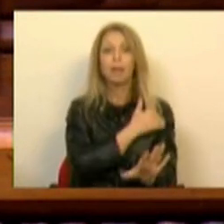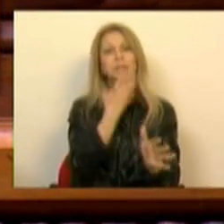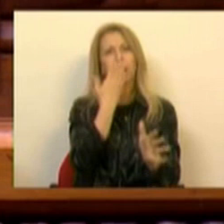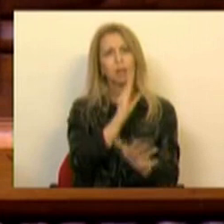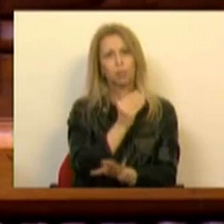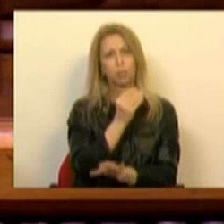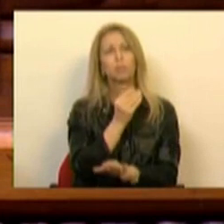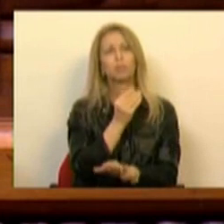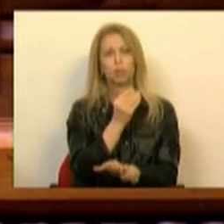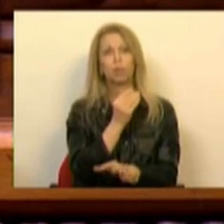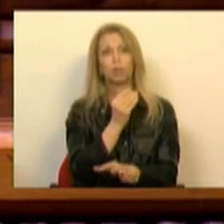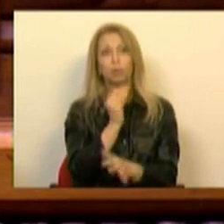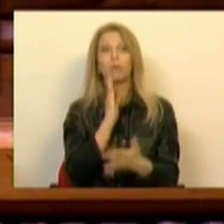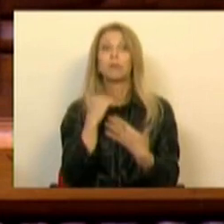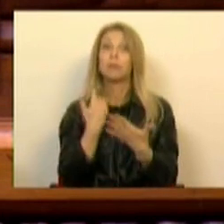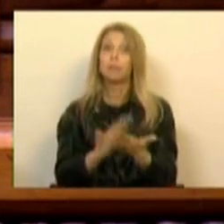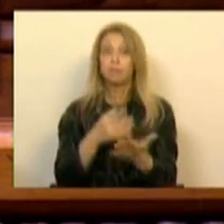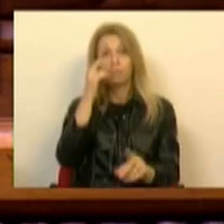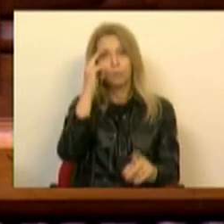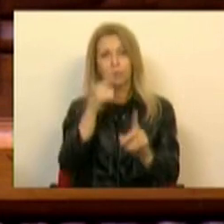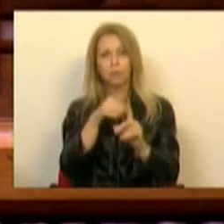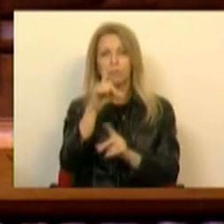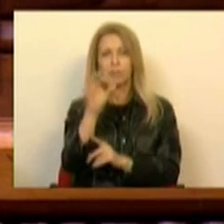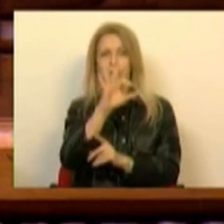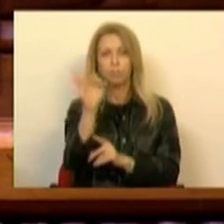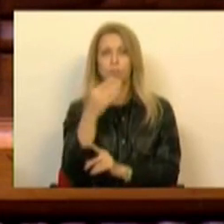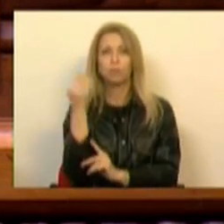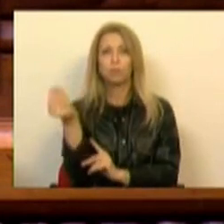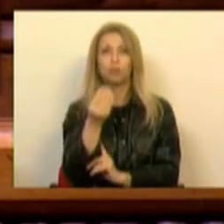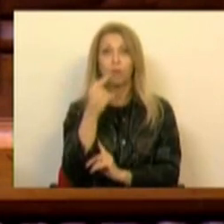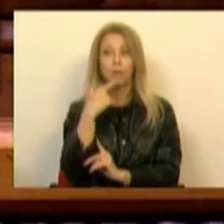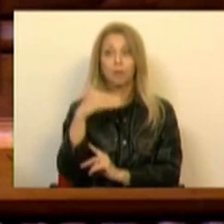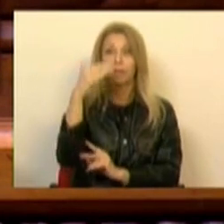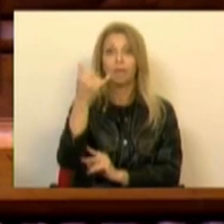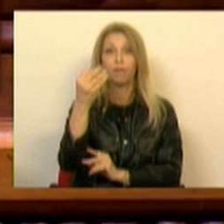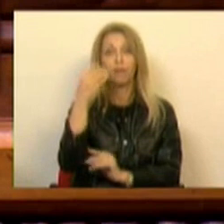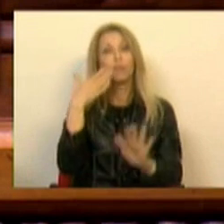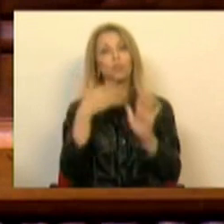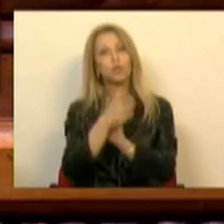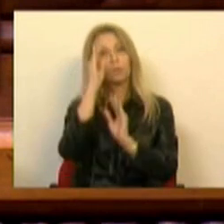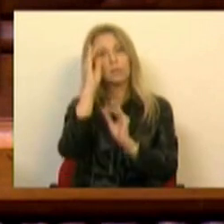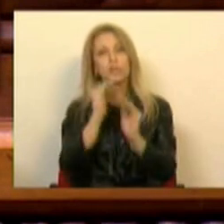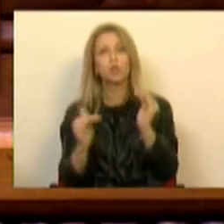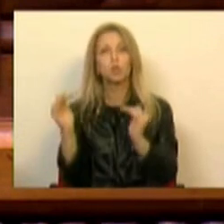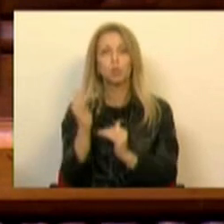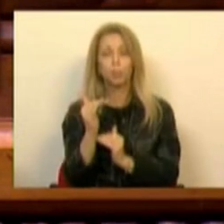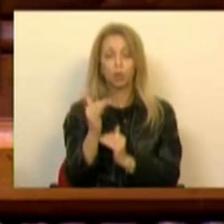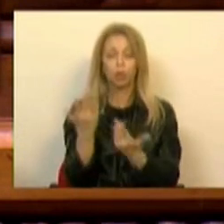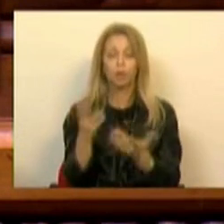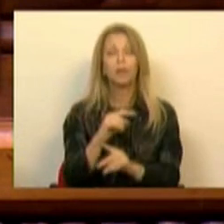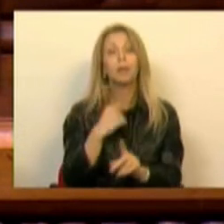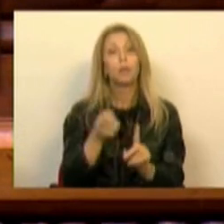que contribuirá para atingir a meta de 60% dos jovens com 20 anos a frequentar o ensino superior. E